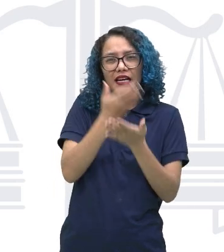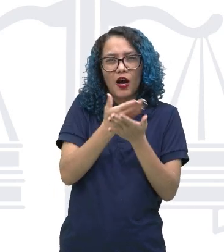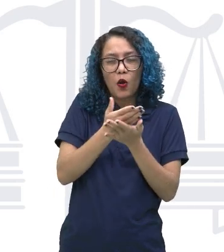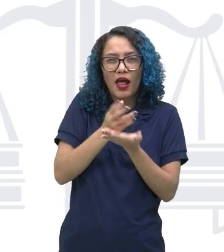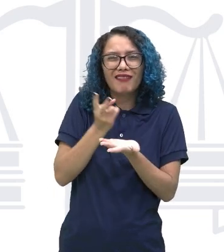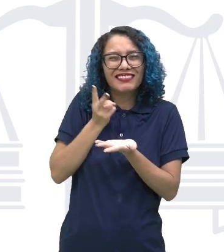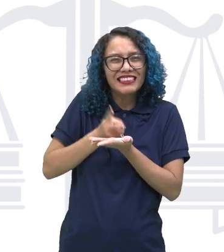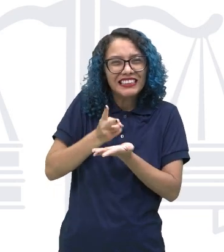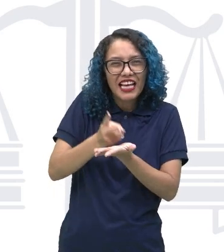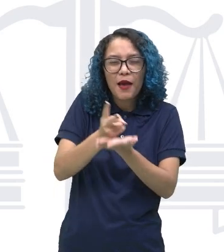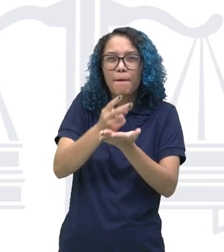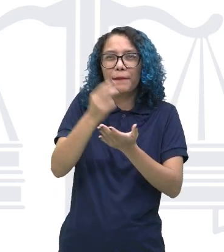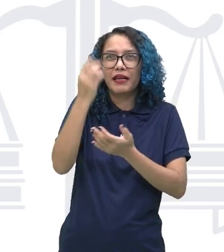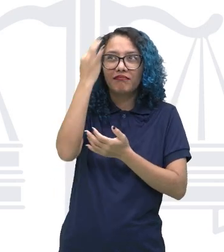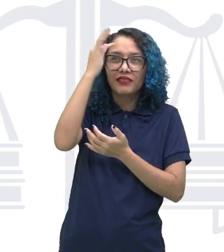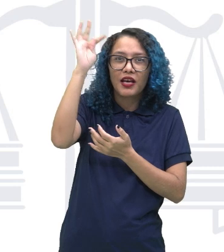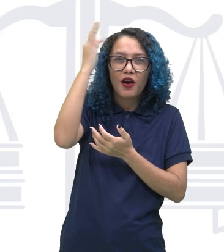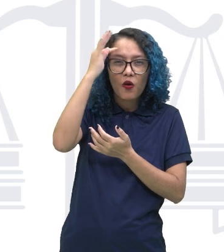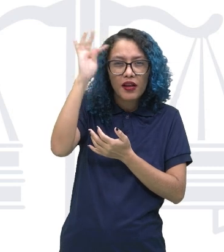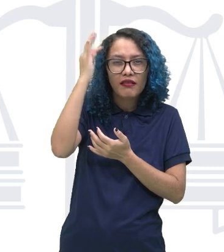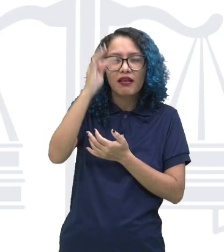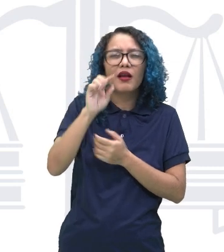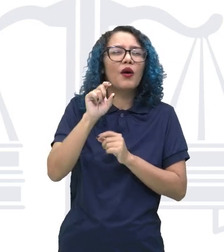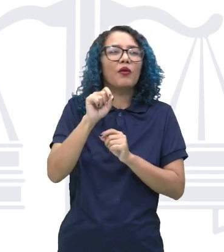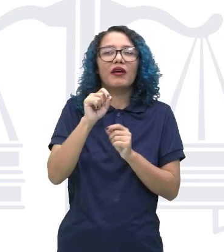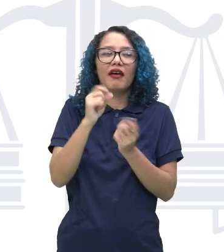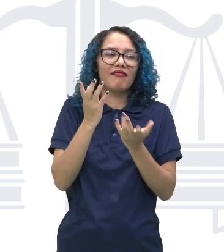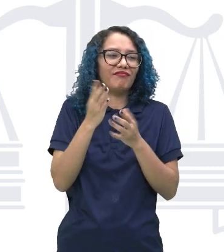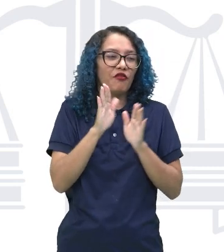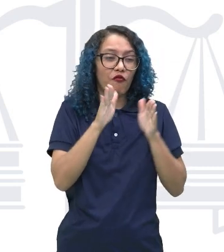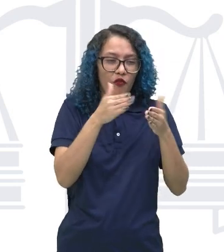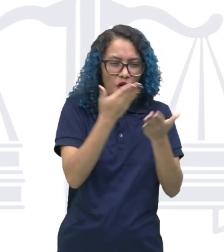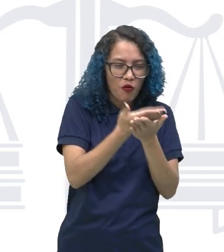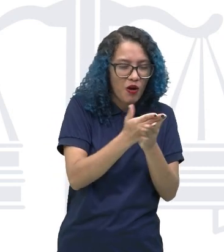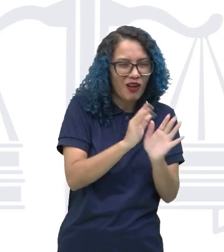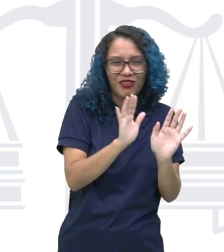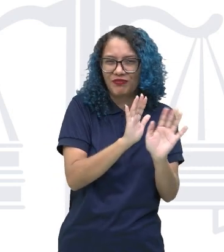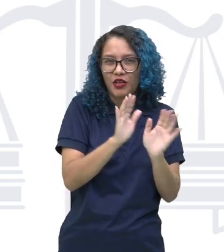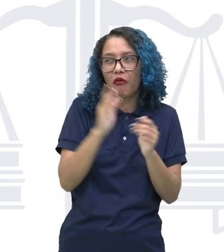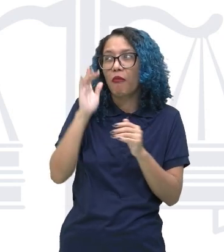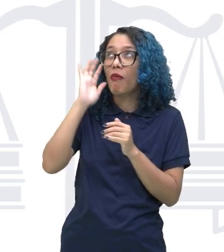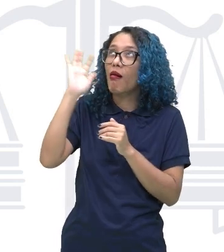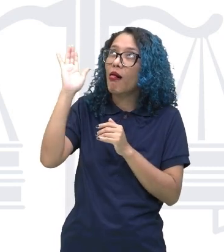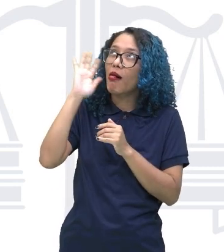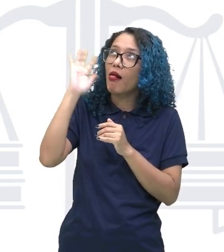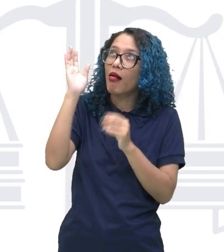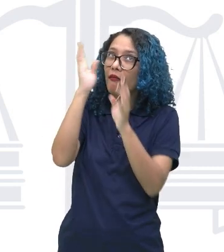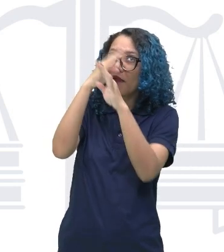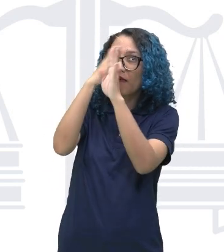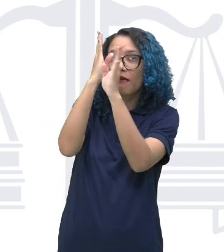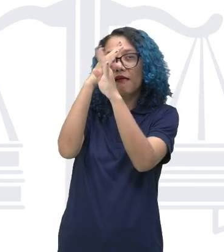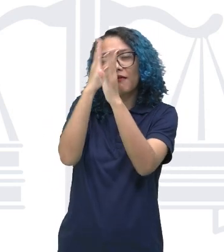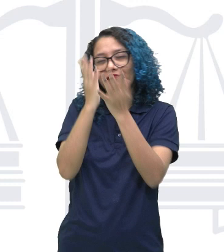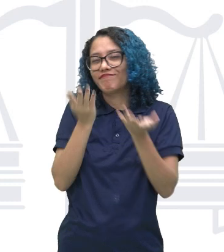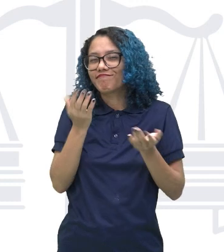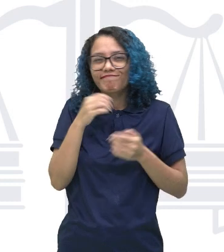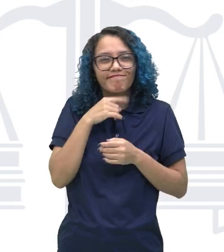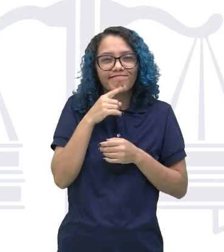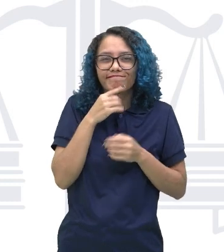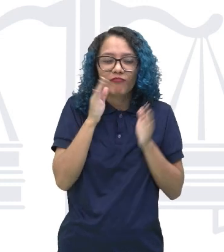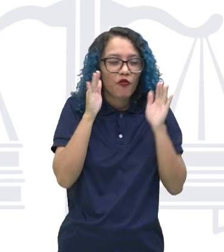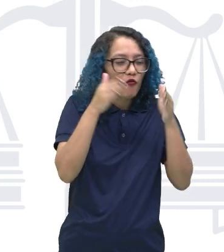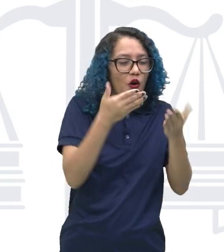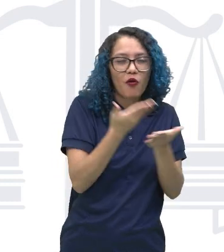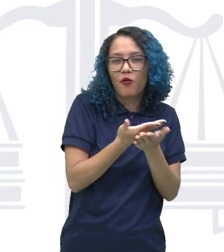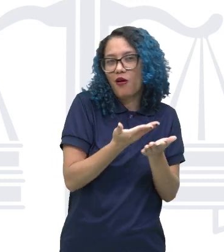eu entrava no universo paralelo, eu confesso, O pensamento, ele vai para um outro caminho, por uma outra estrada. Então, eu